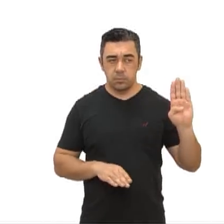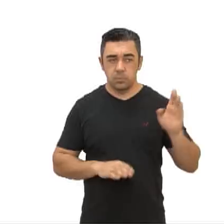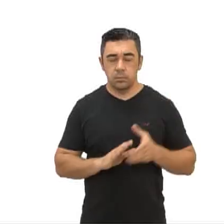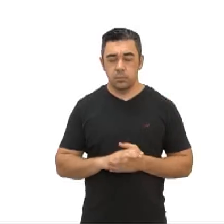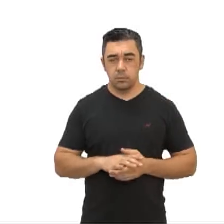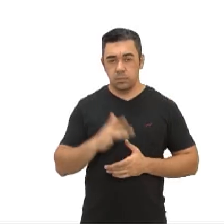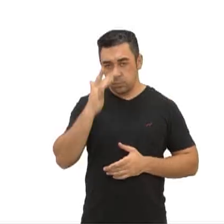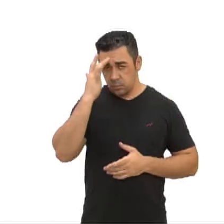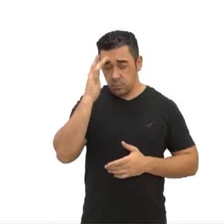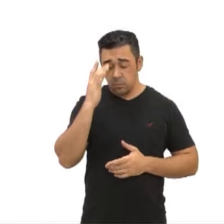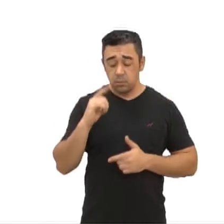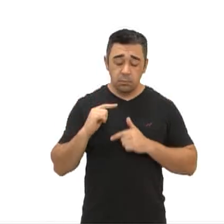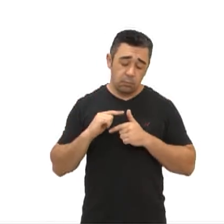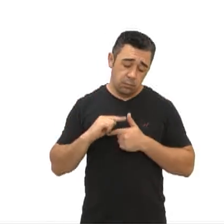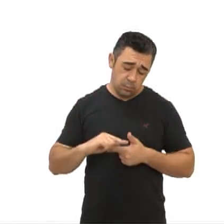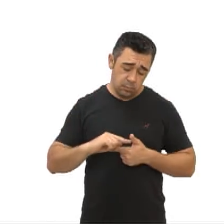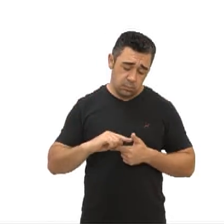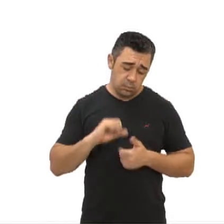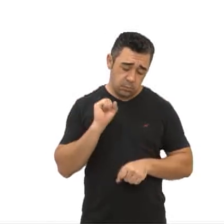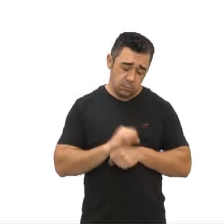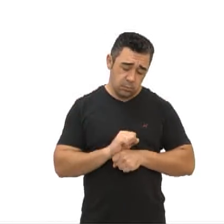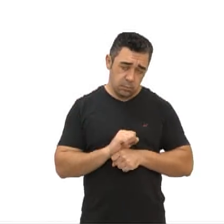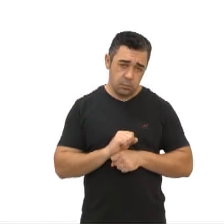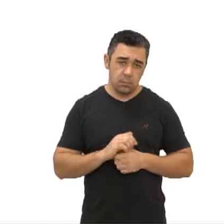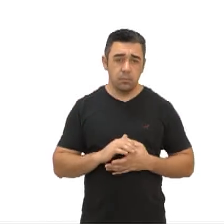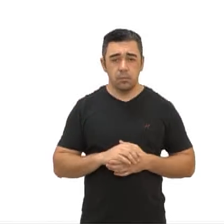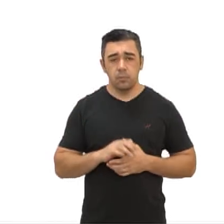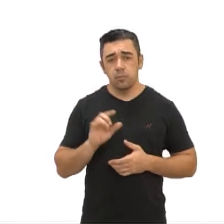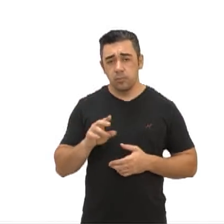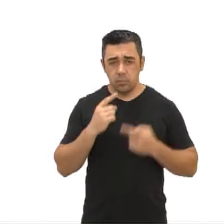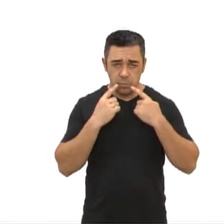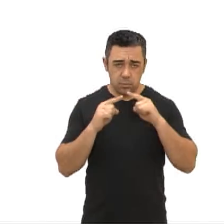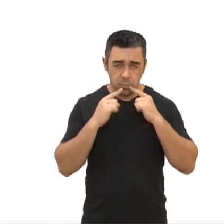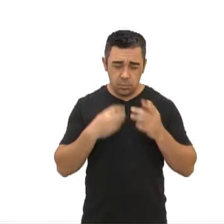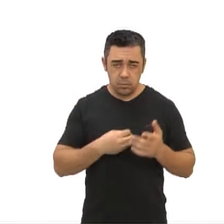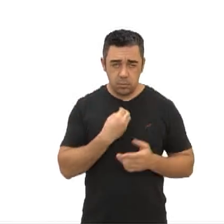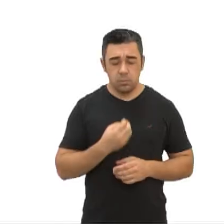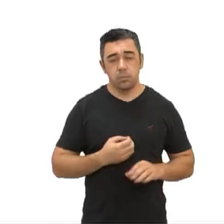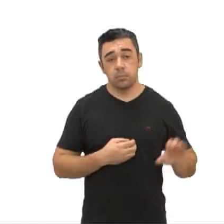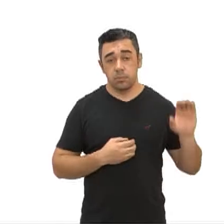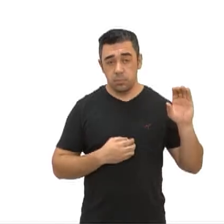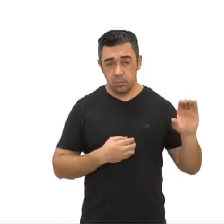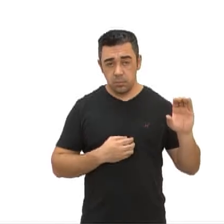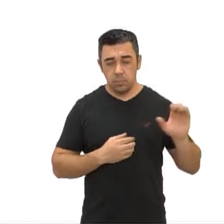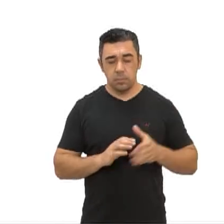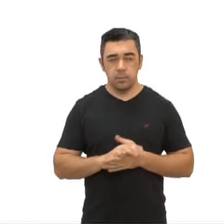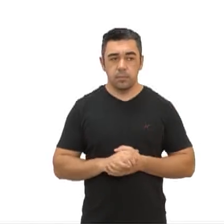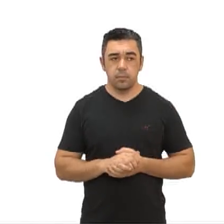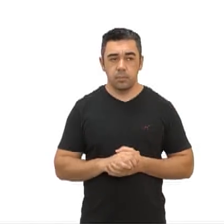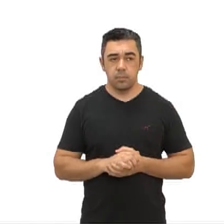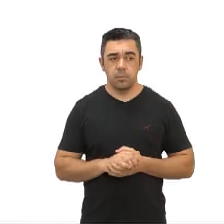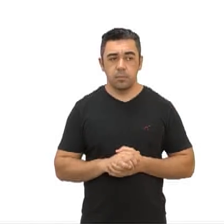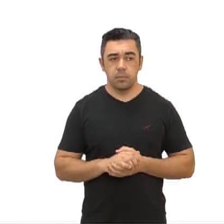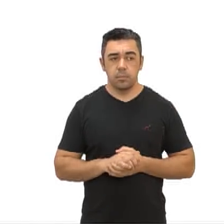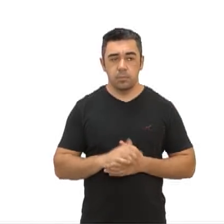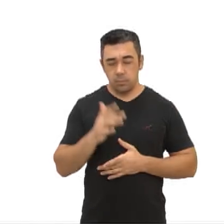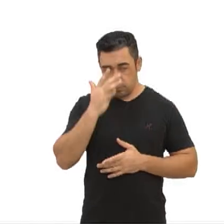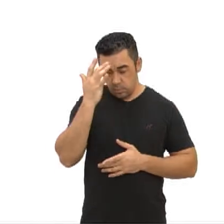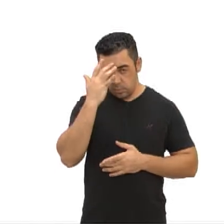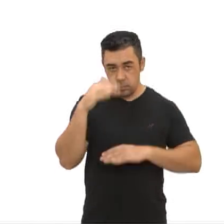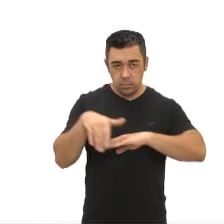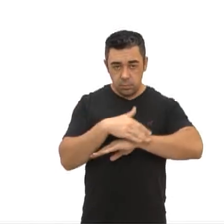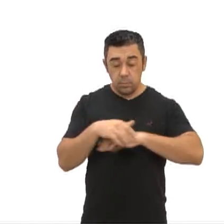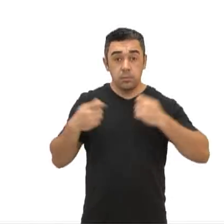principal característica desses artistas? Tá? Então aqui vamos para as alternativas para vocês escolherem a certa.